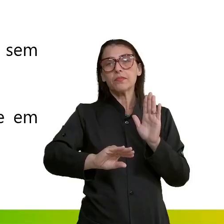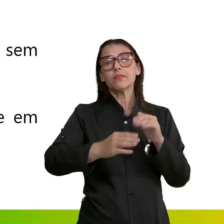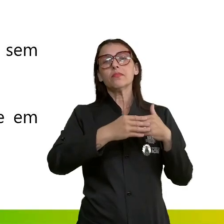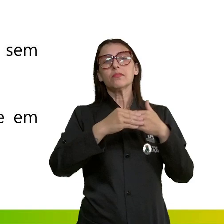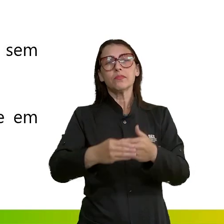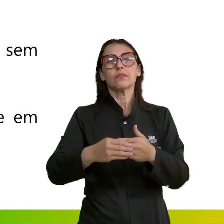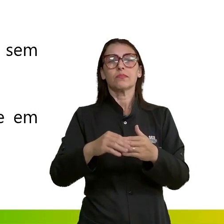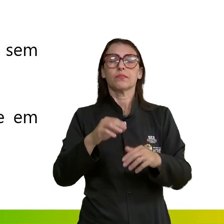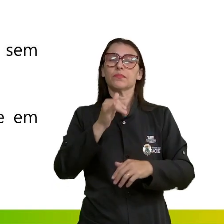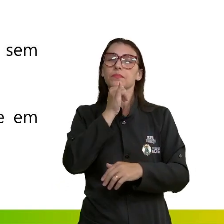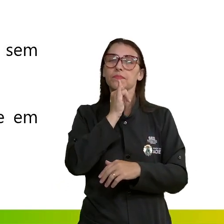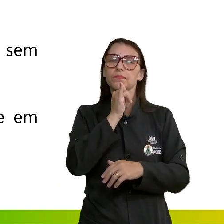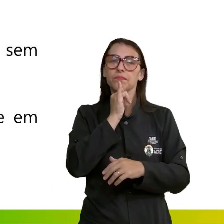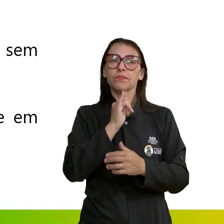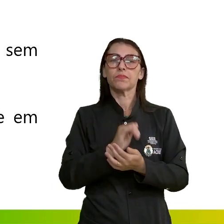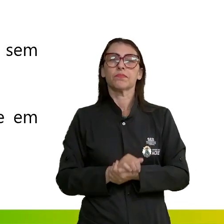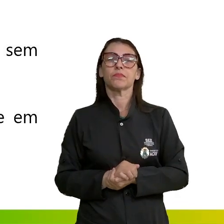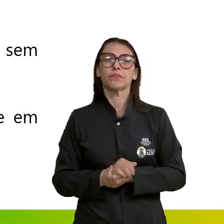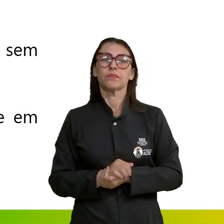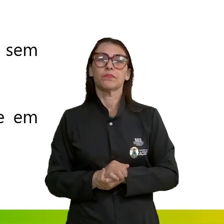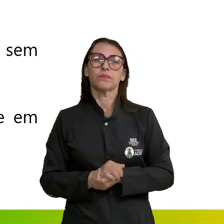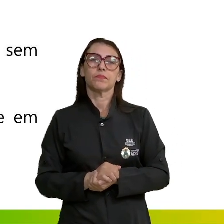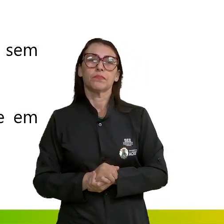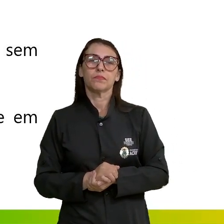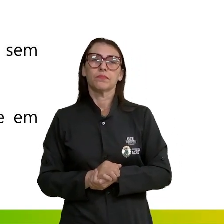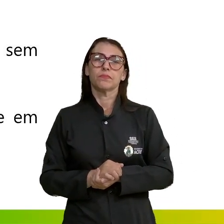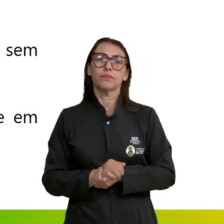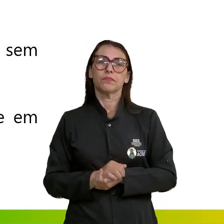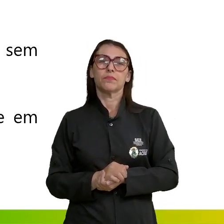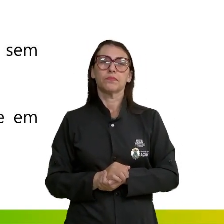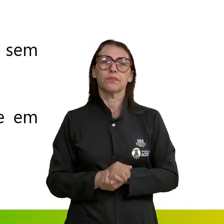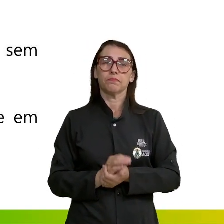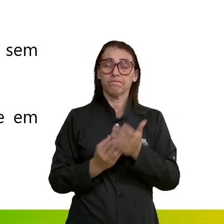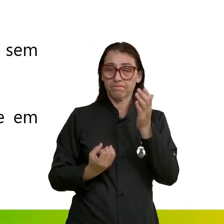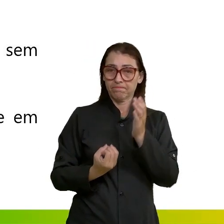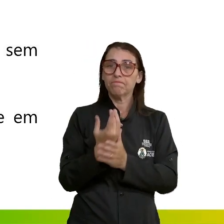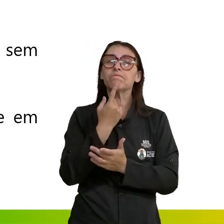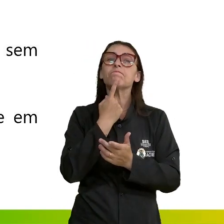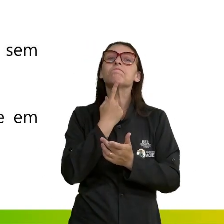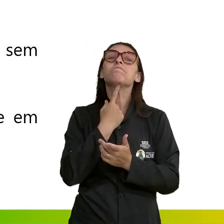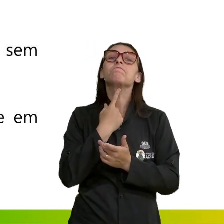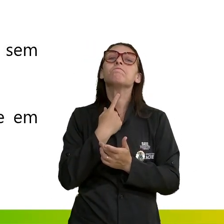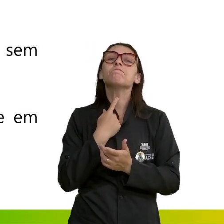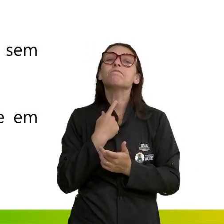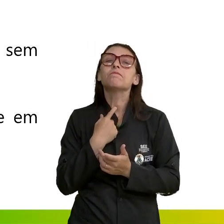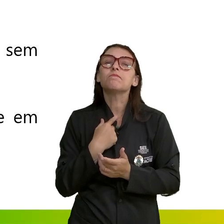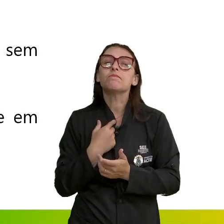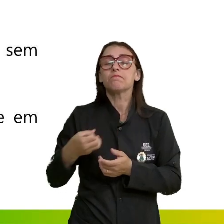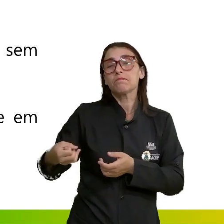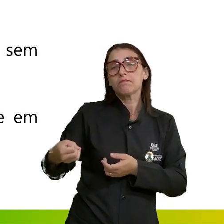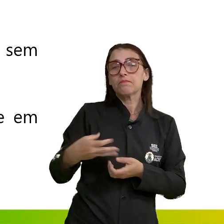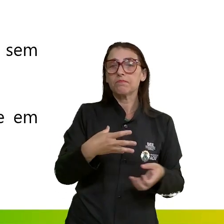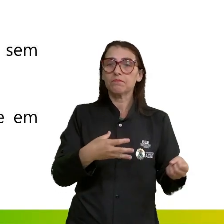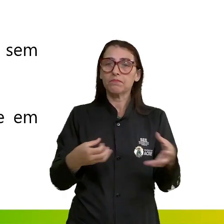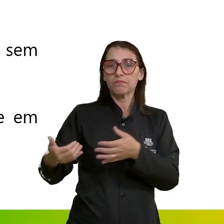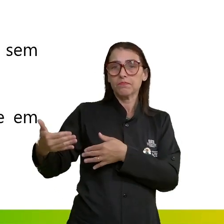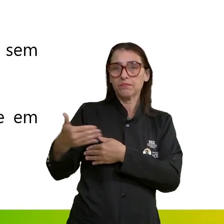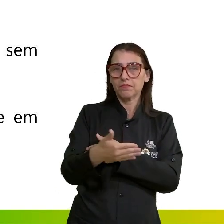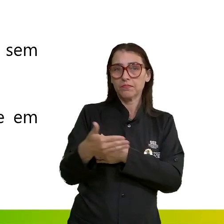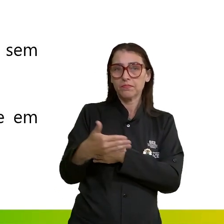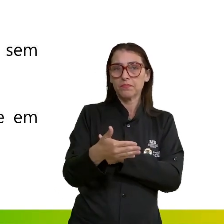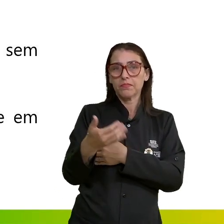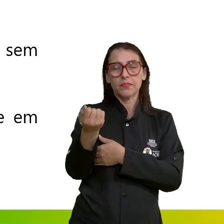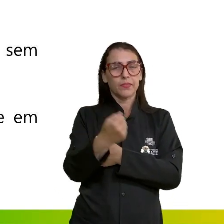vamos lá. O exemplo é justamente esse, cria um desejo artificial